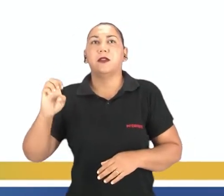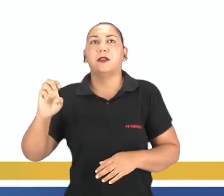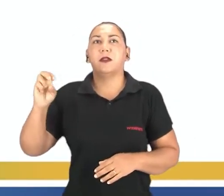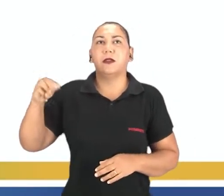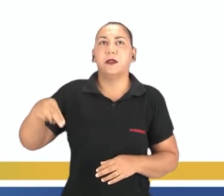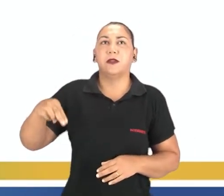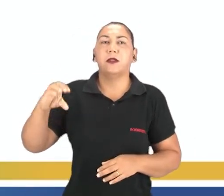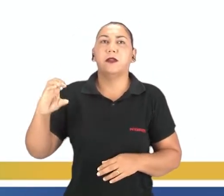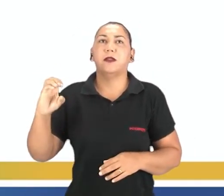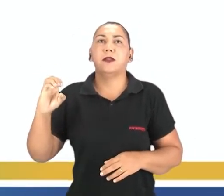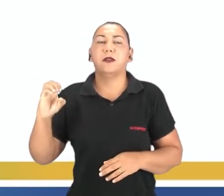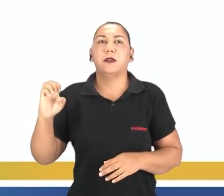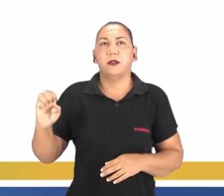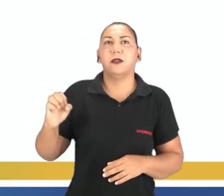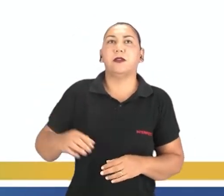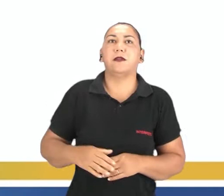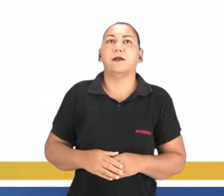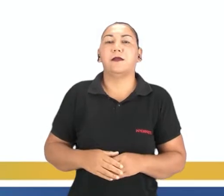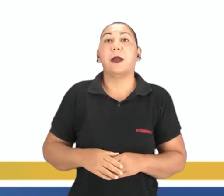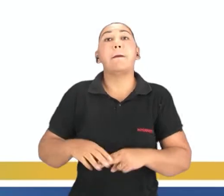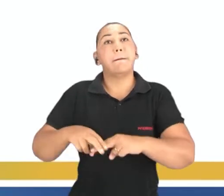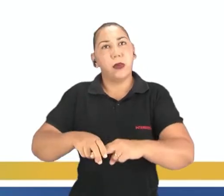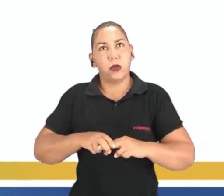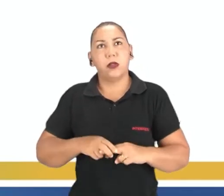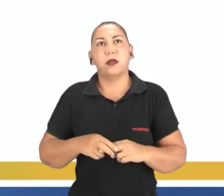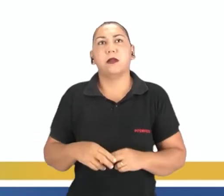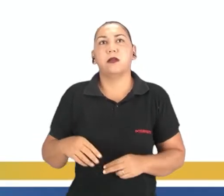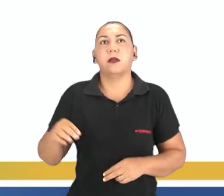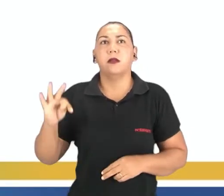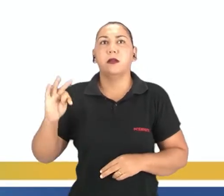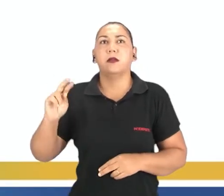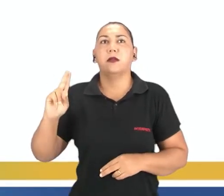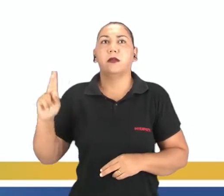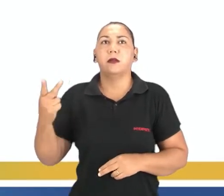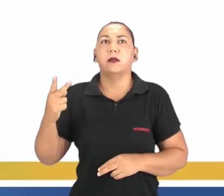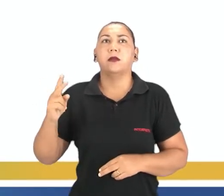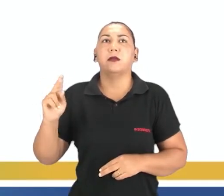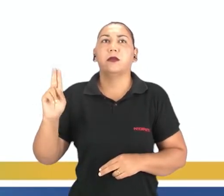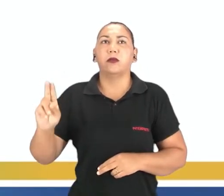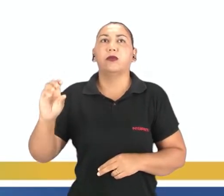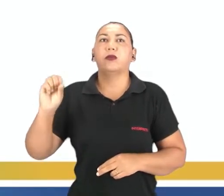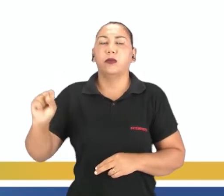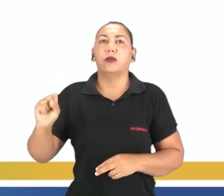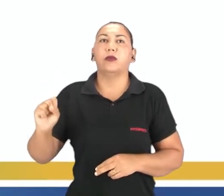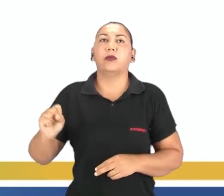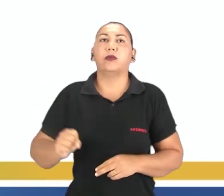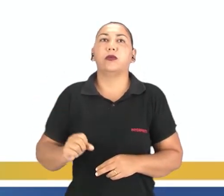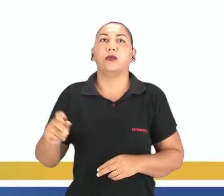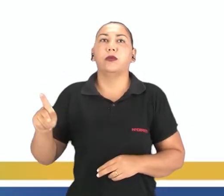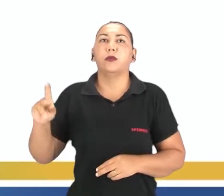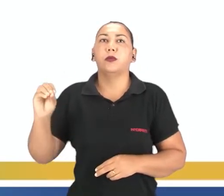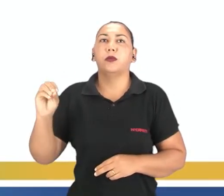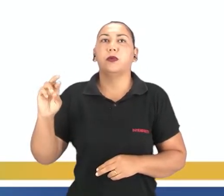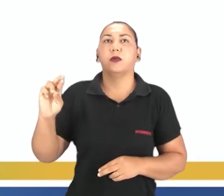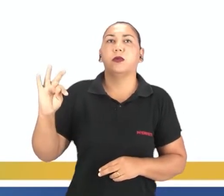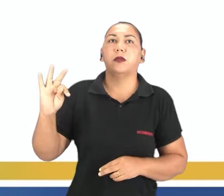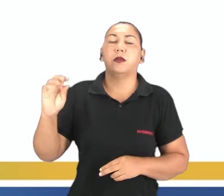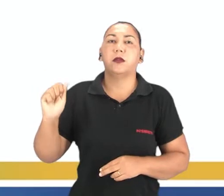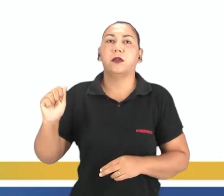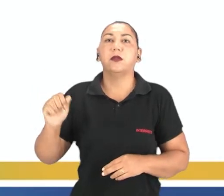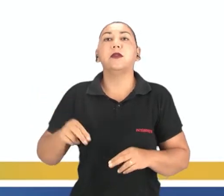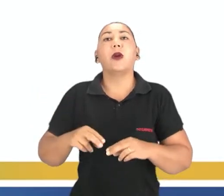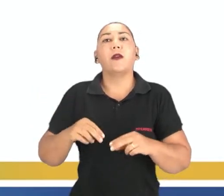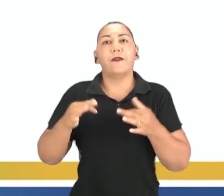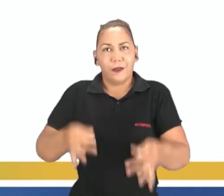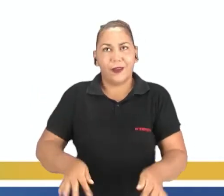isso, thus, portanto, e consequently, consequentemente, em consequência.